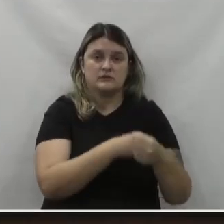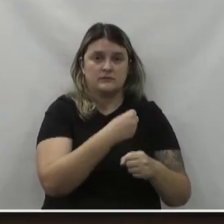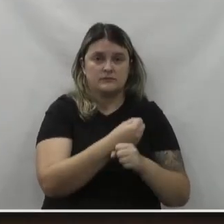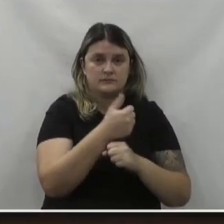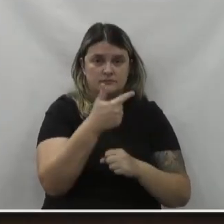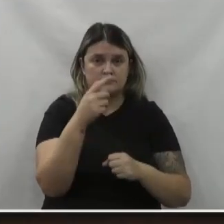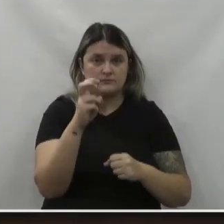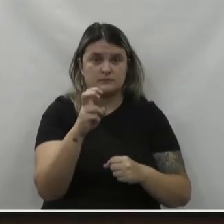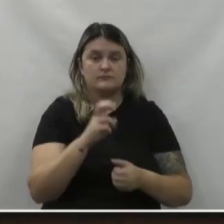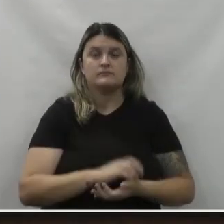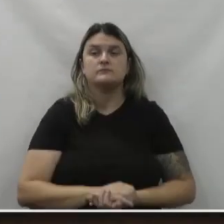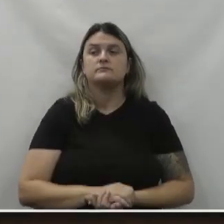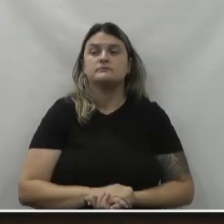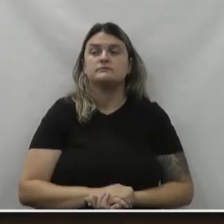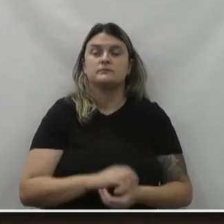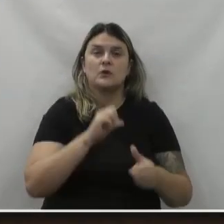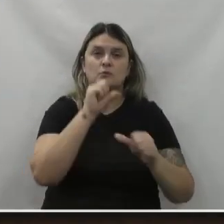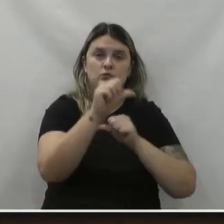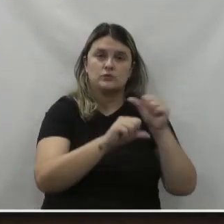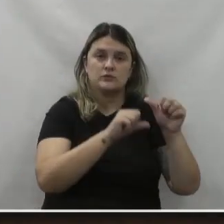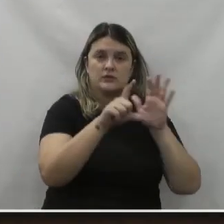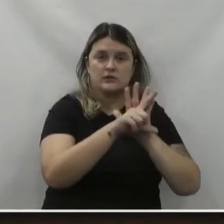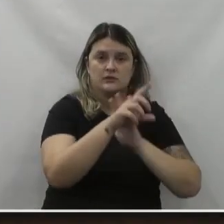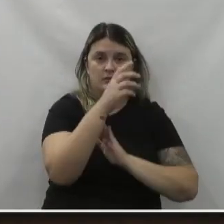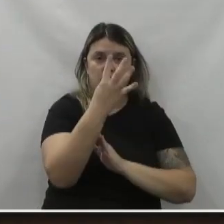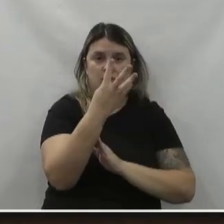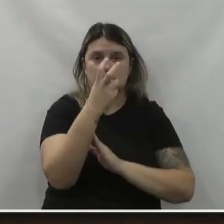13/2025. Altera a lei número